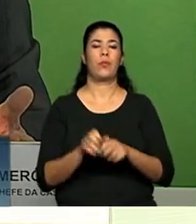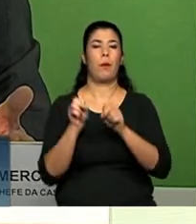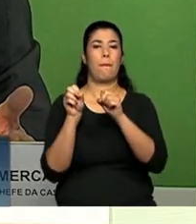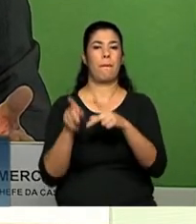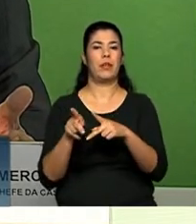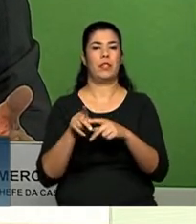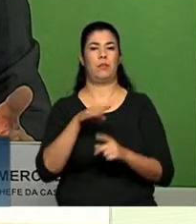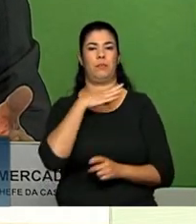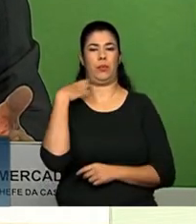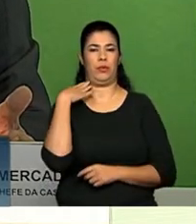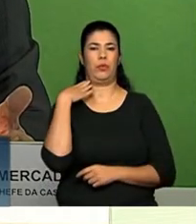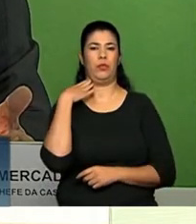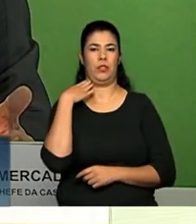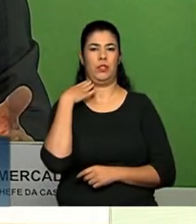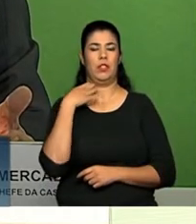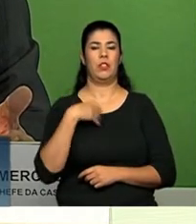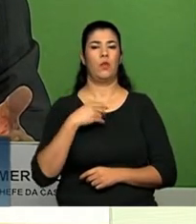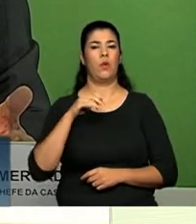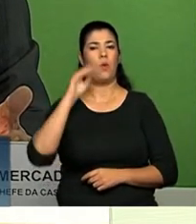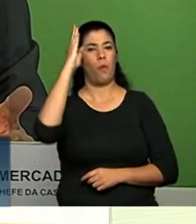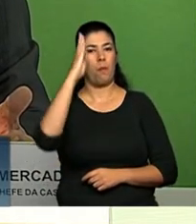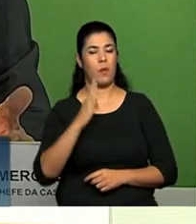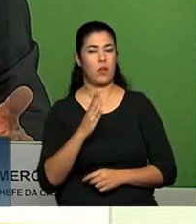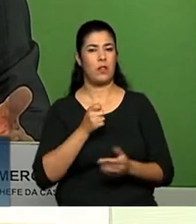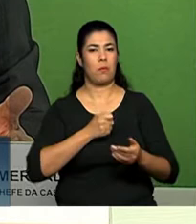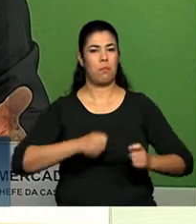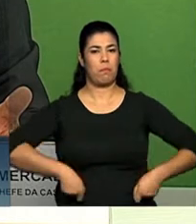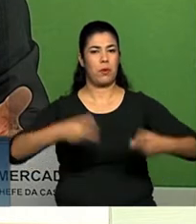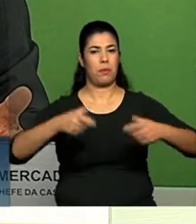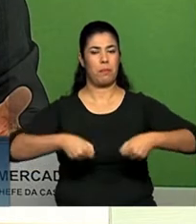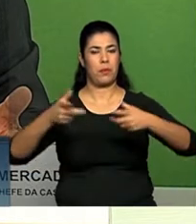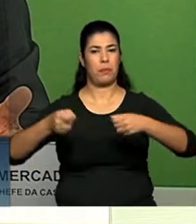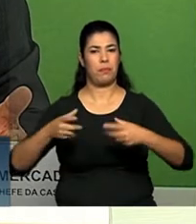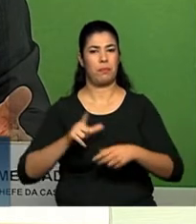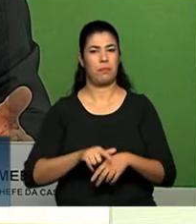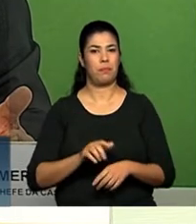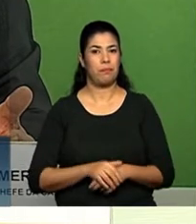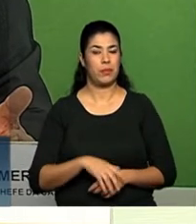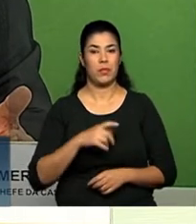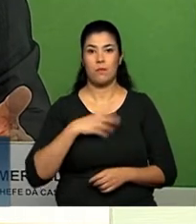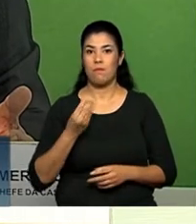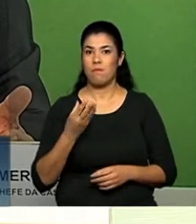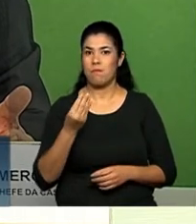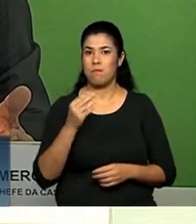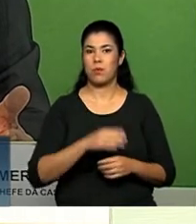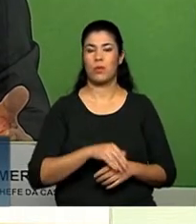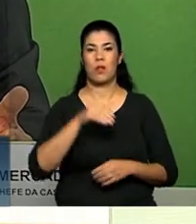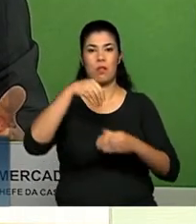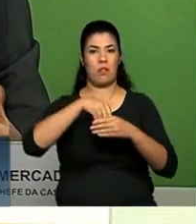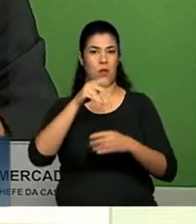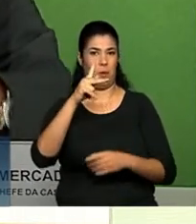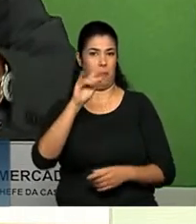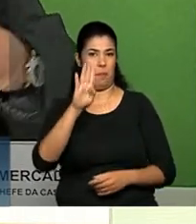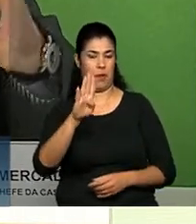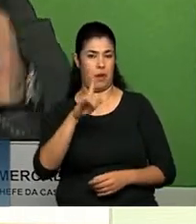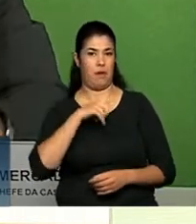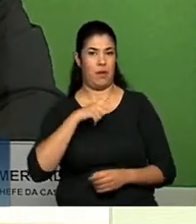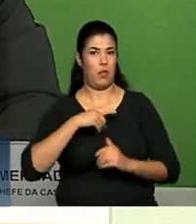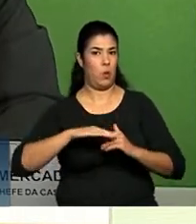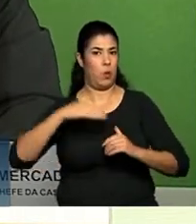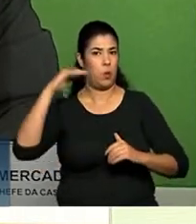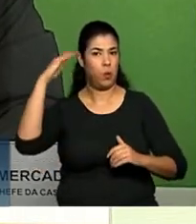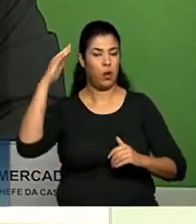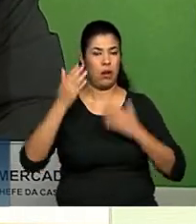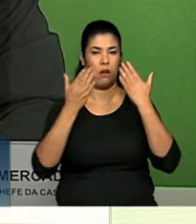2,7% do PIB em pensões por morte. A Coreia, que é um dos países que mais se desenvolveu